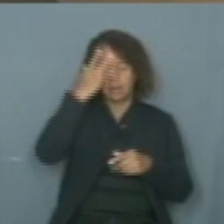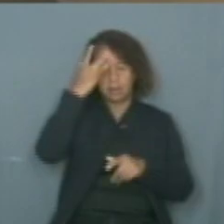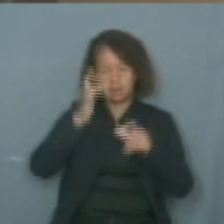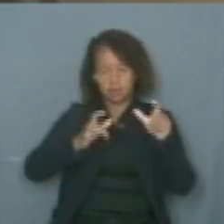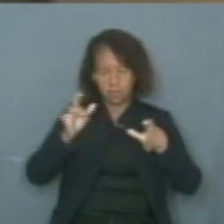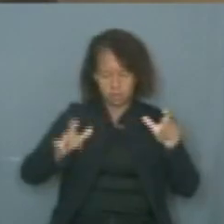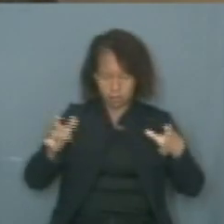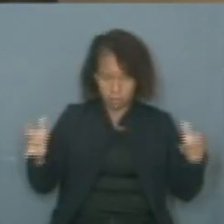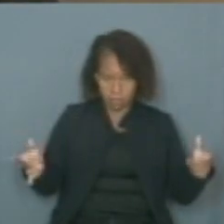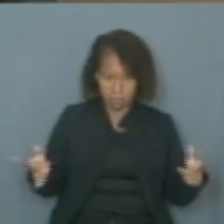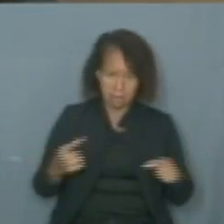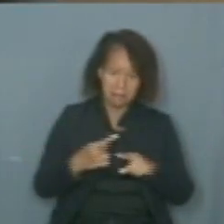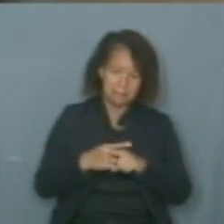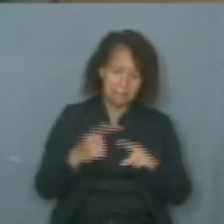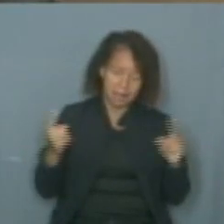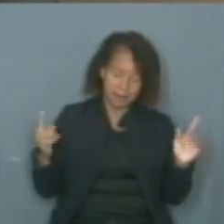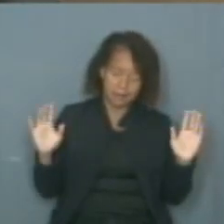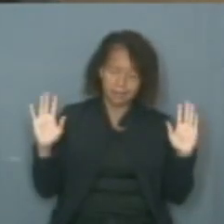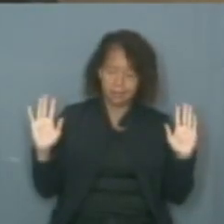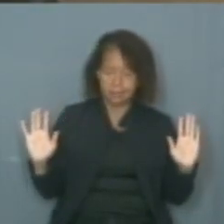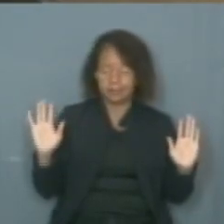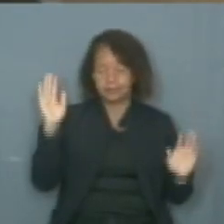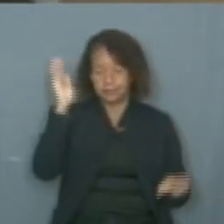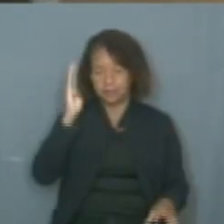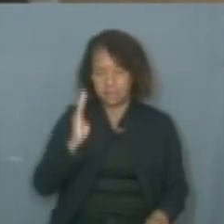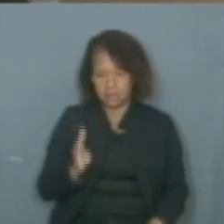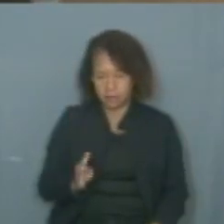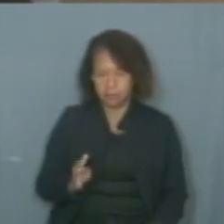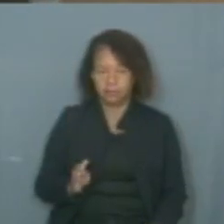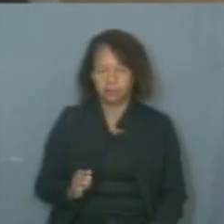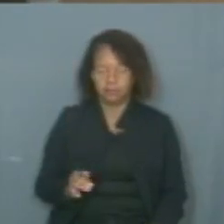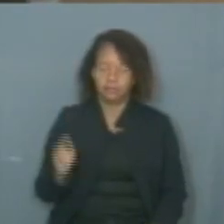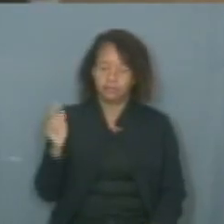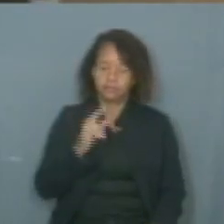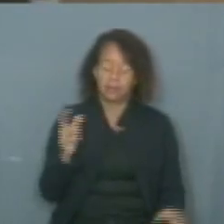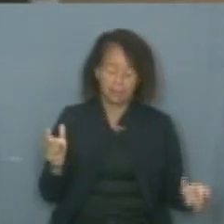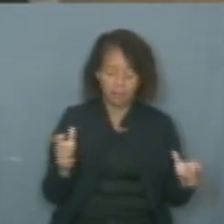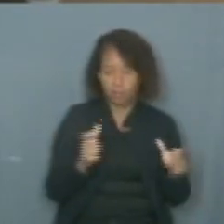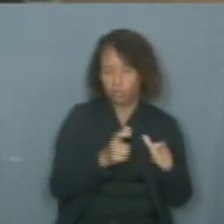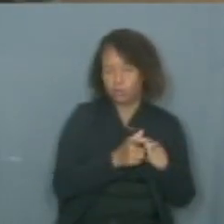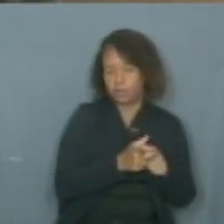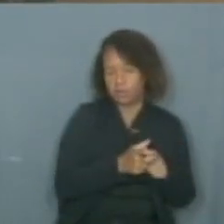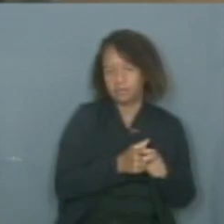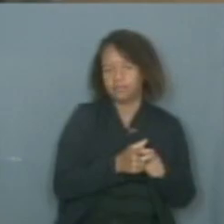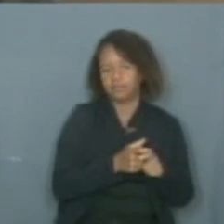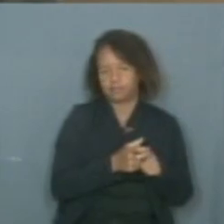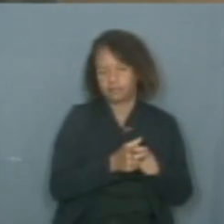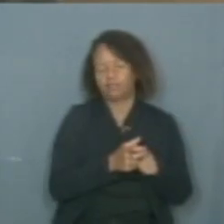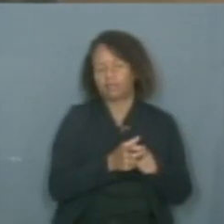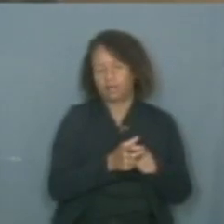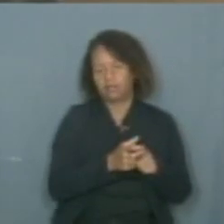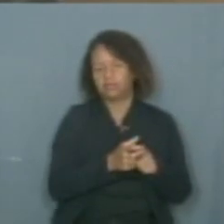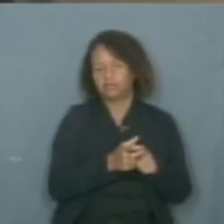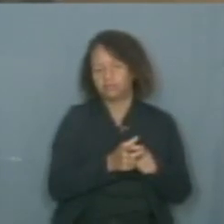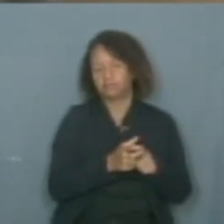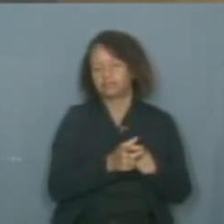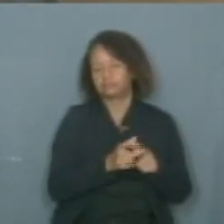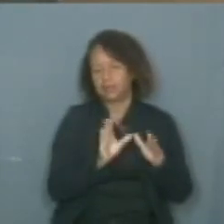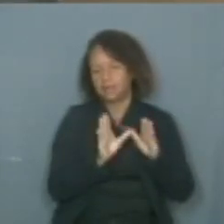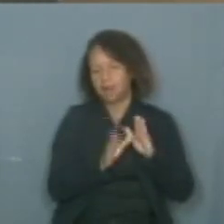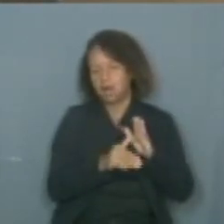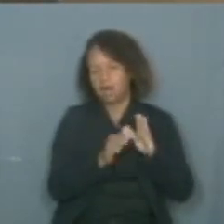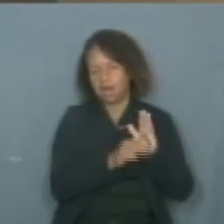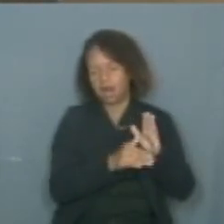pessoas. Mas essa é a realidade do nosso Brasil. É essa minoria que saqueia pela